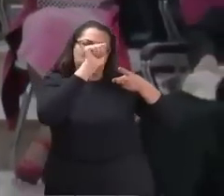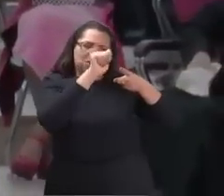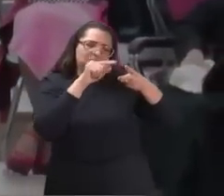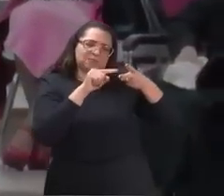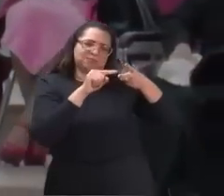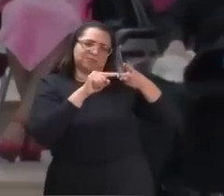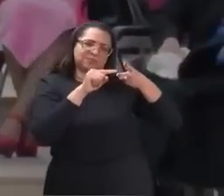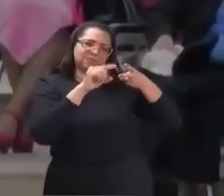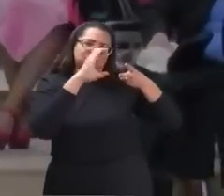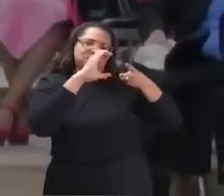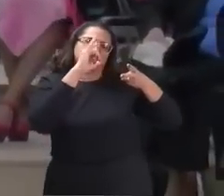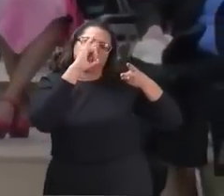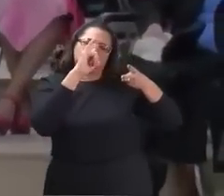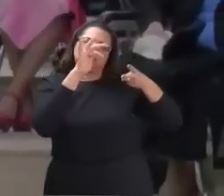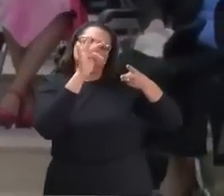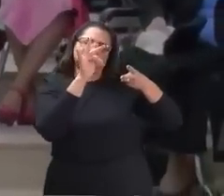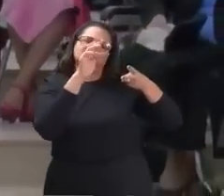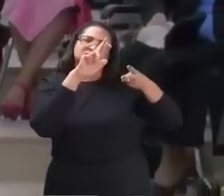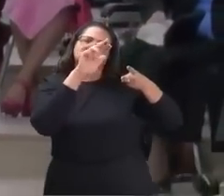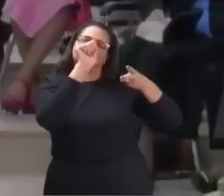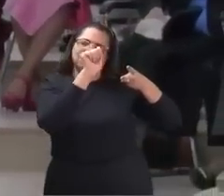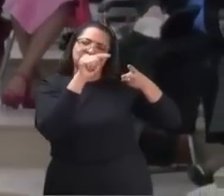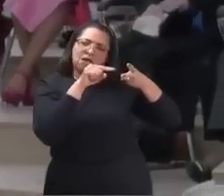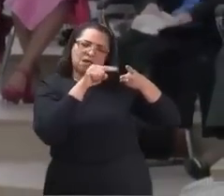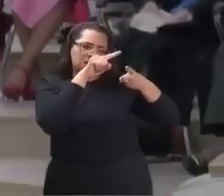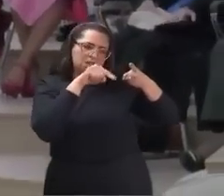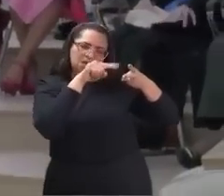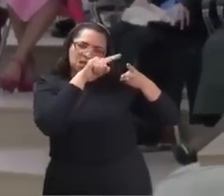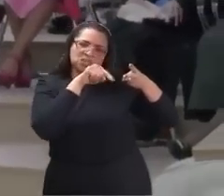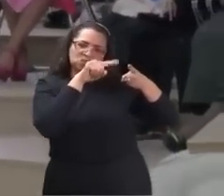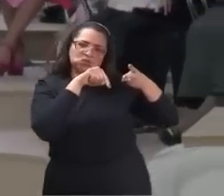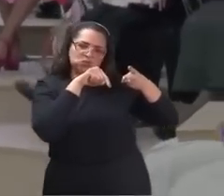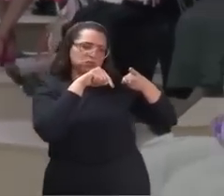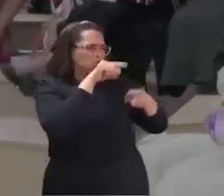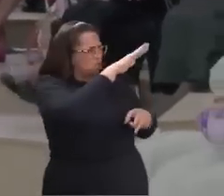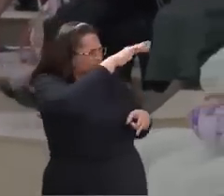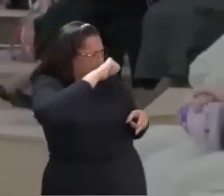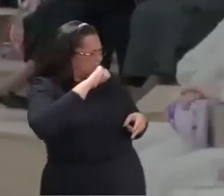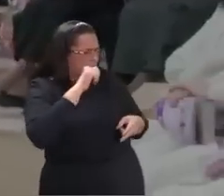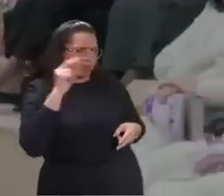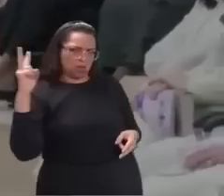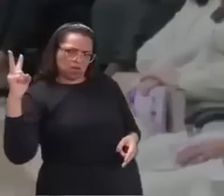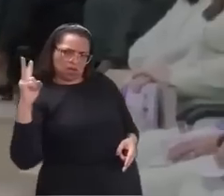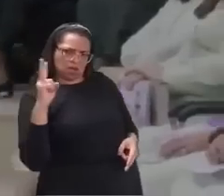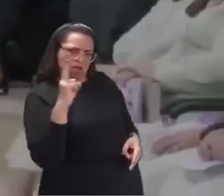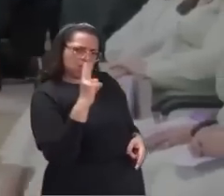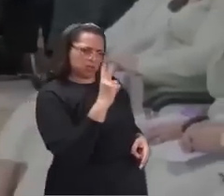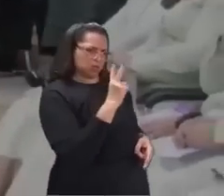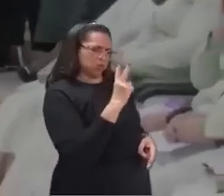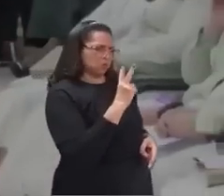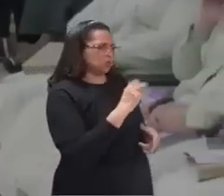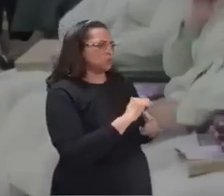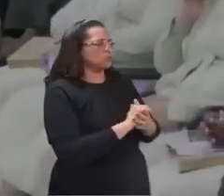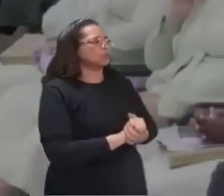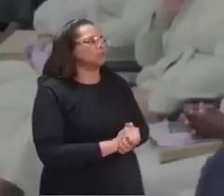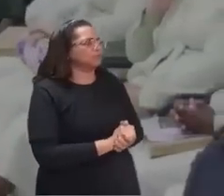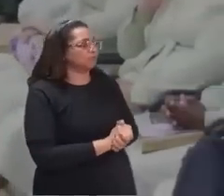E as trouxeram. Agora elas estão diante da mais alta autoridade